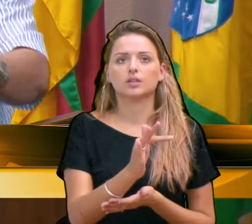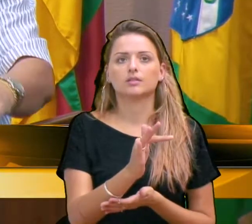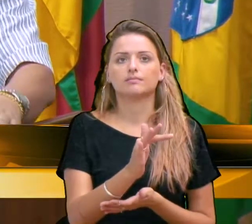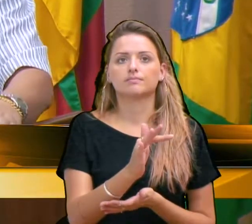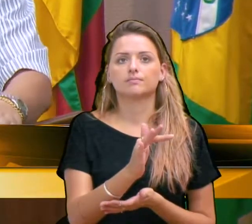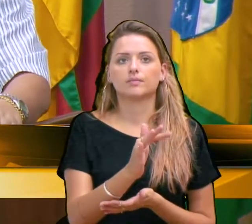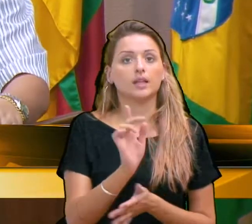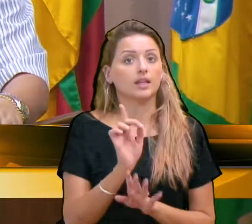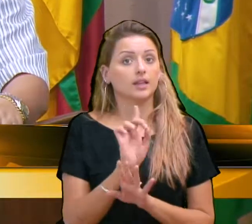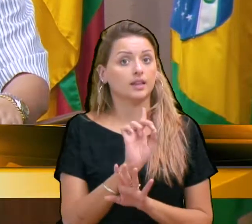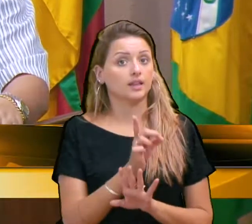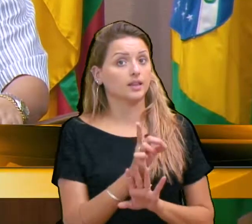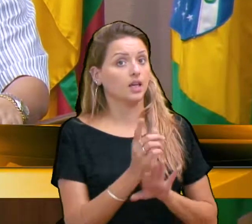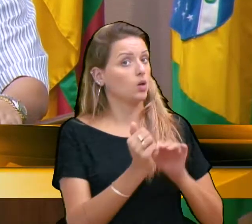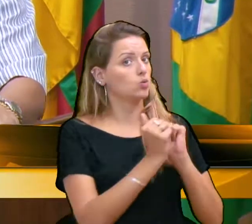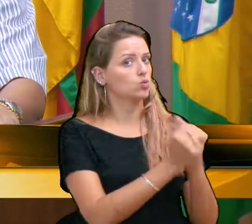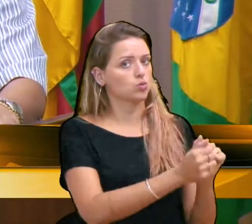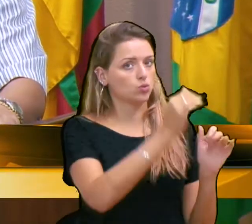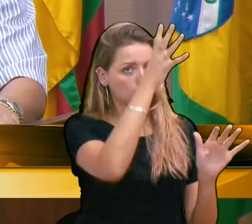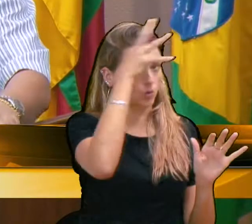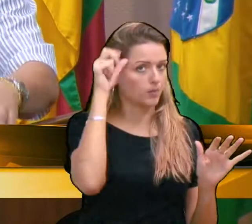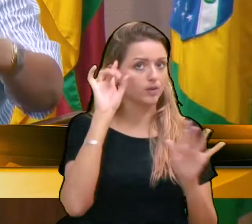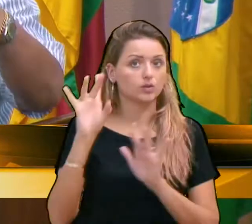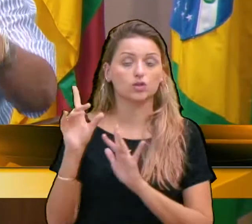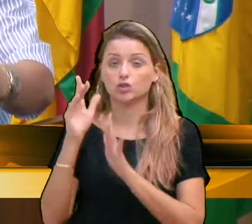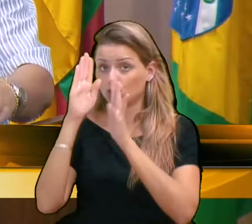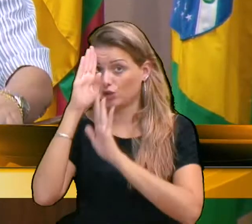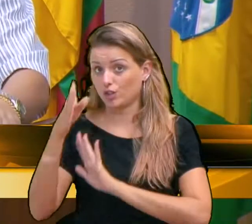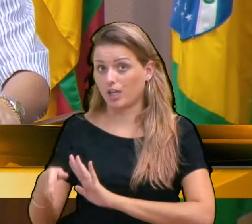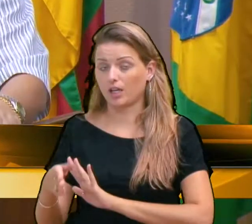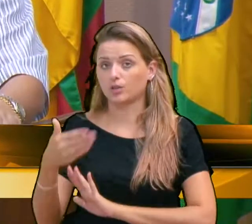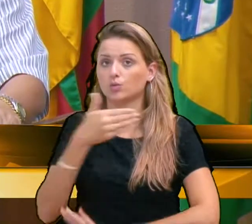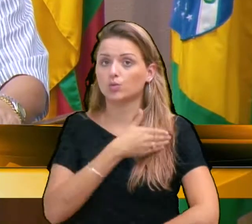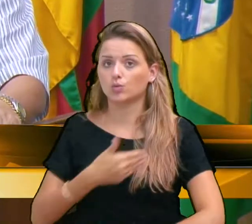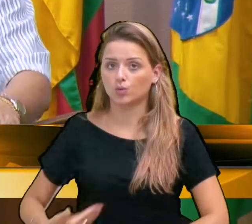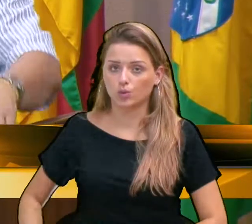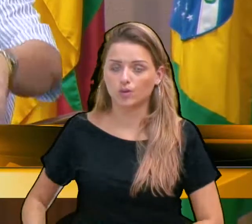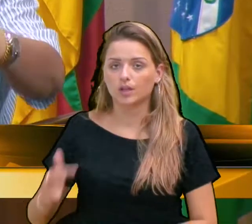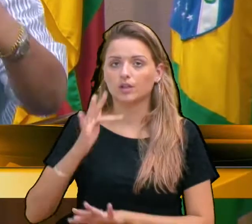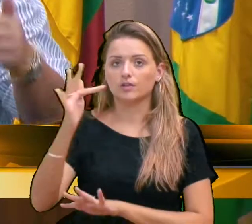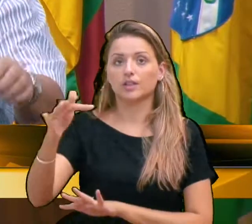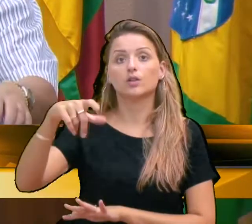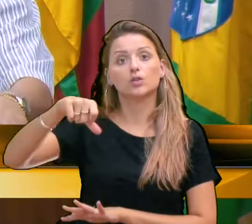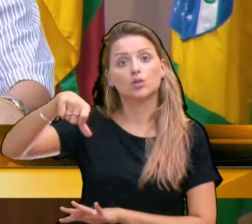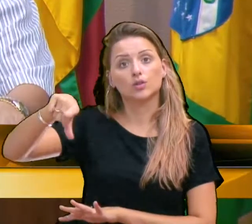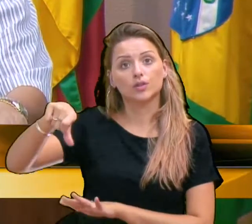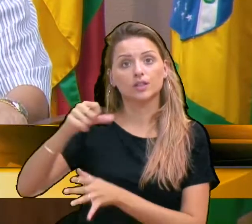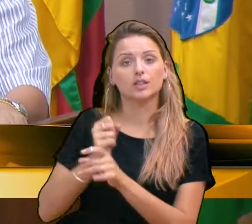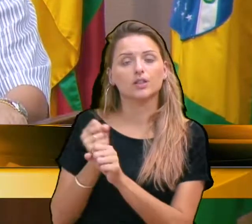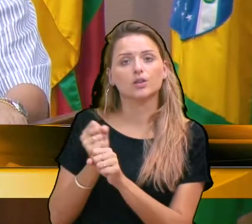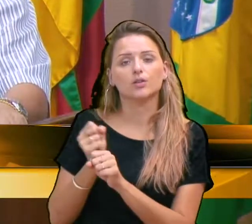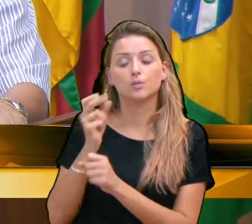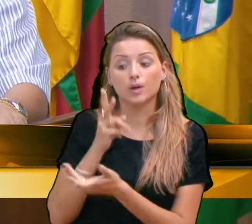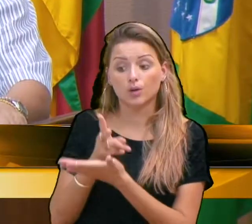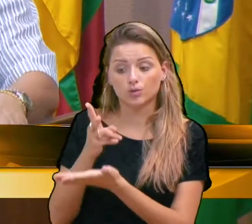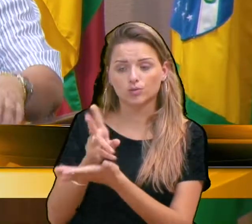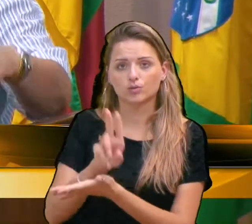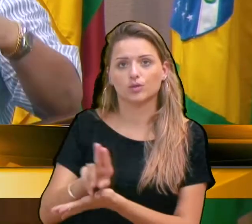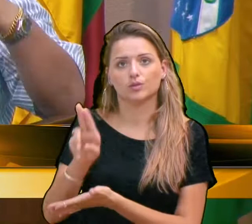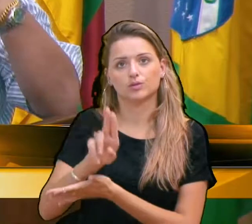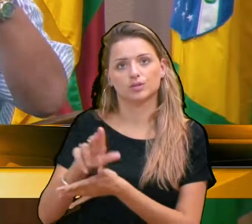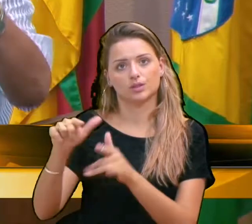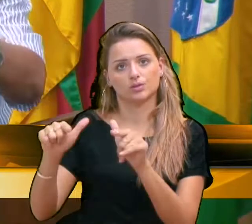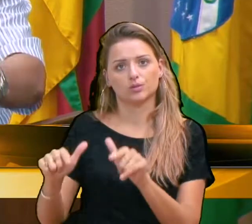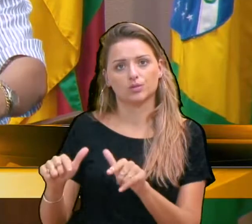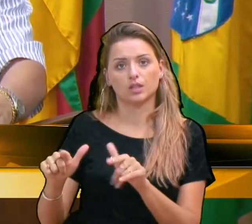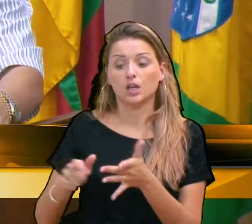independente do município, um acordo com o governo federal de 99 anos para a cedência desse espaço. Foram